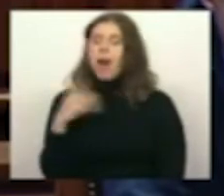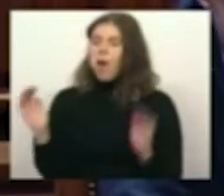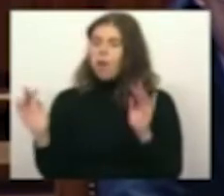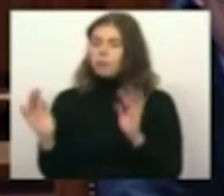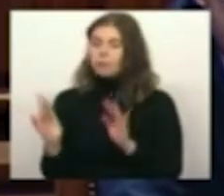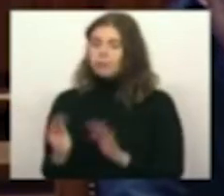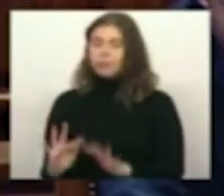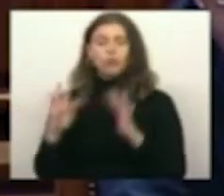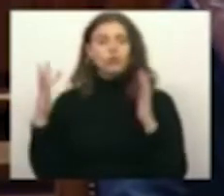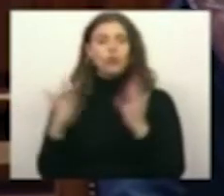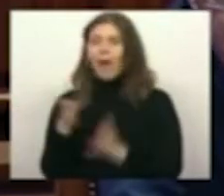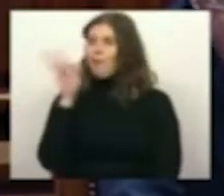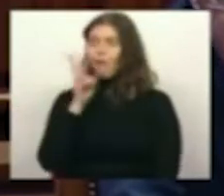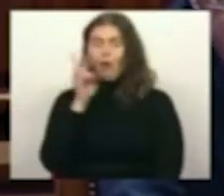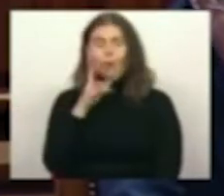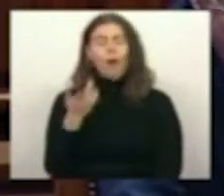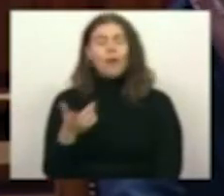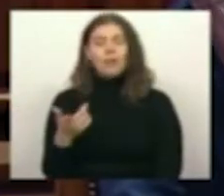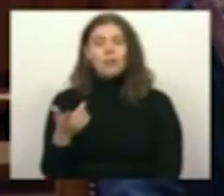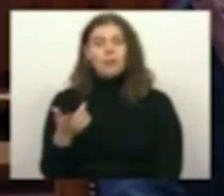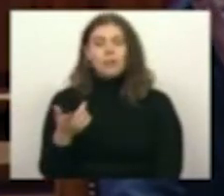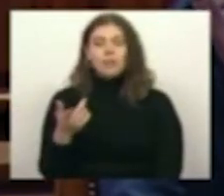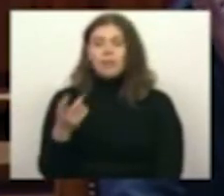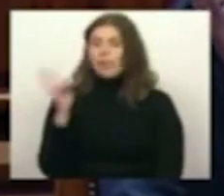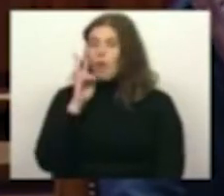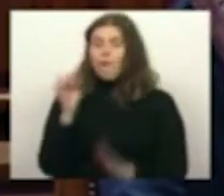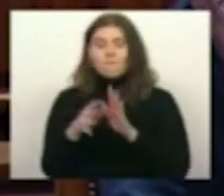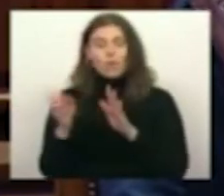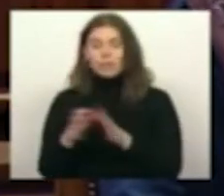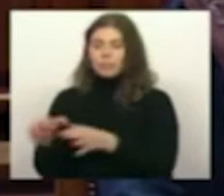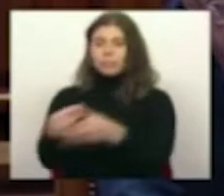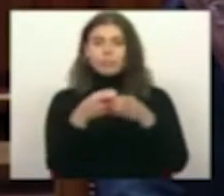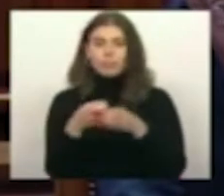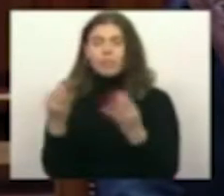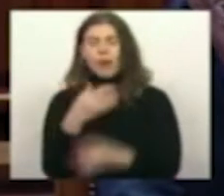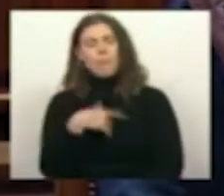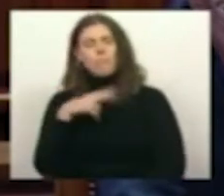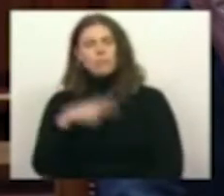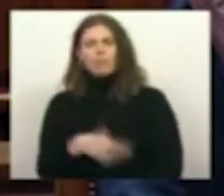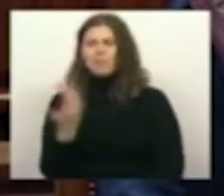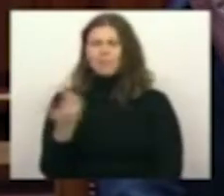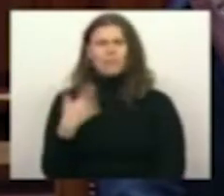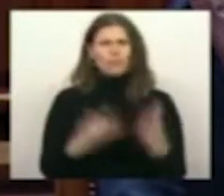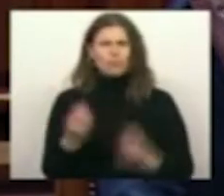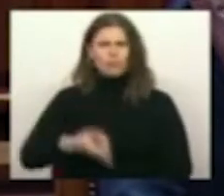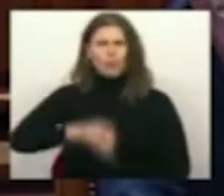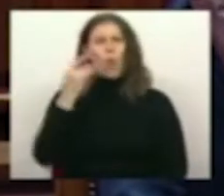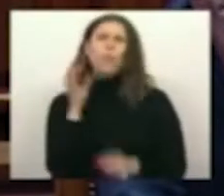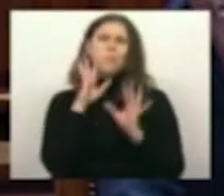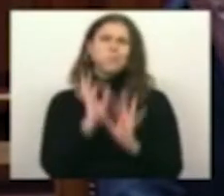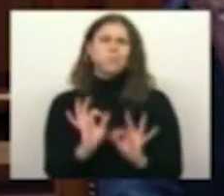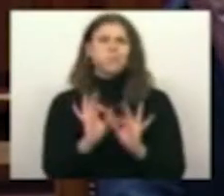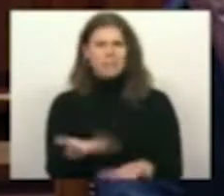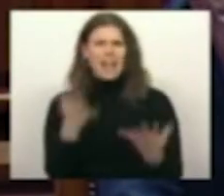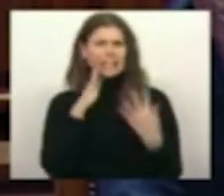diminuição global do montante das verbas da coesão e que Portugal seja injustamente tratado